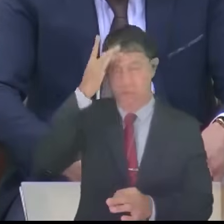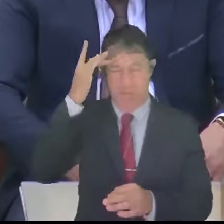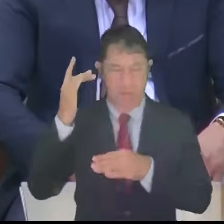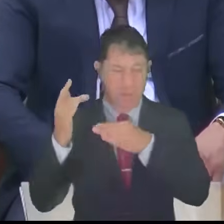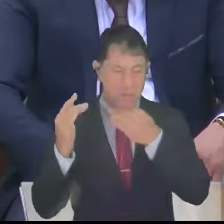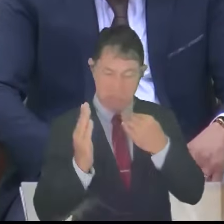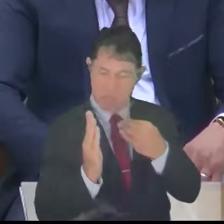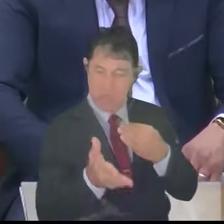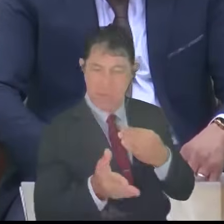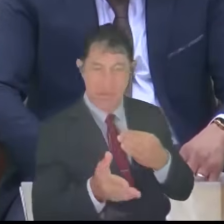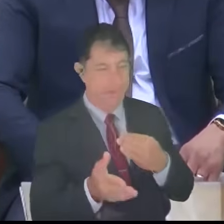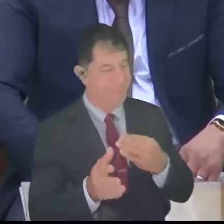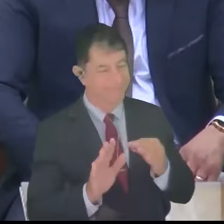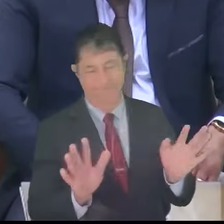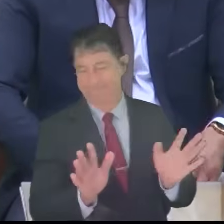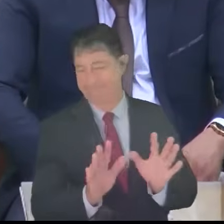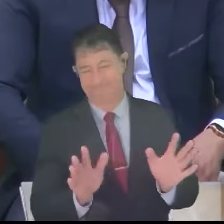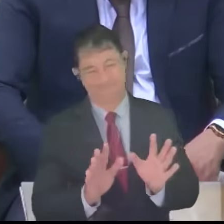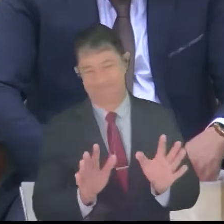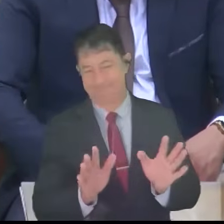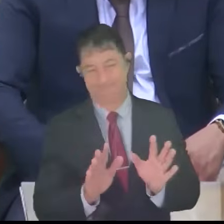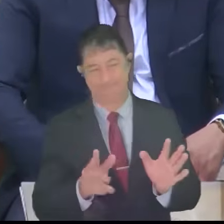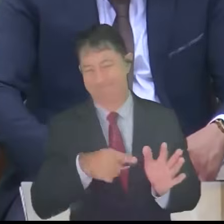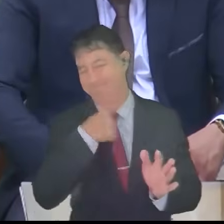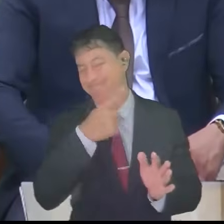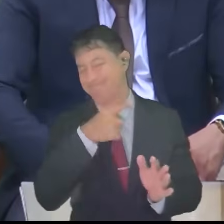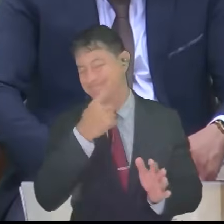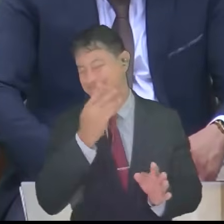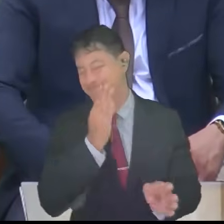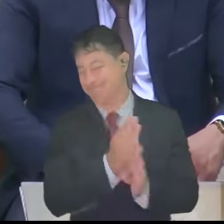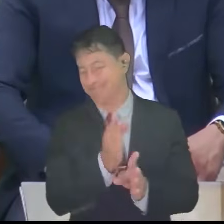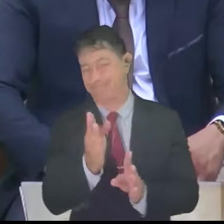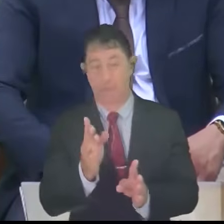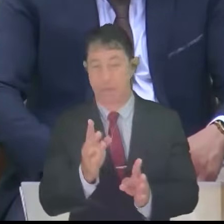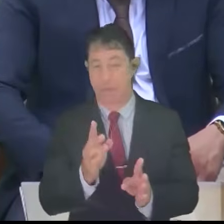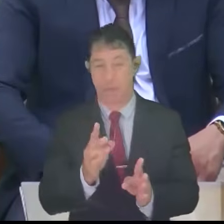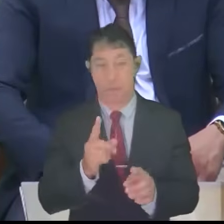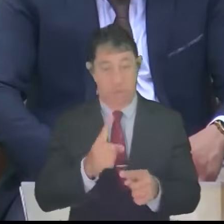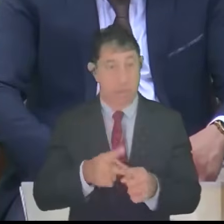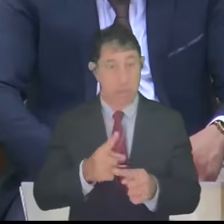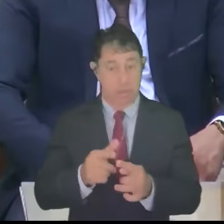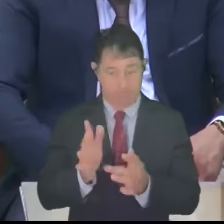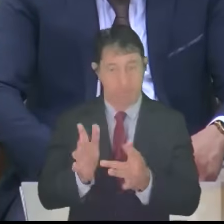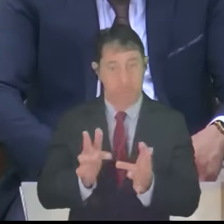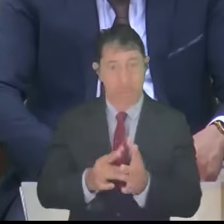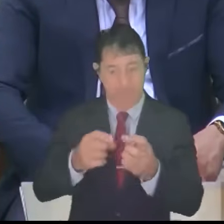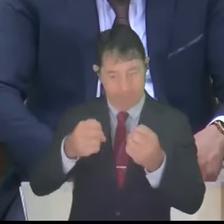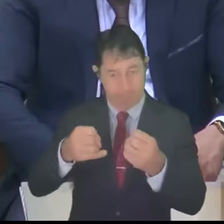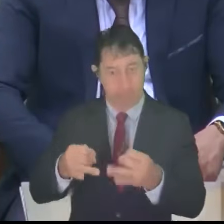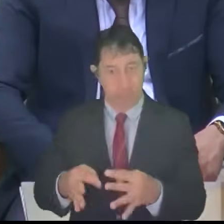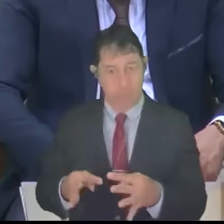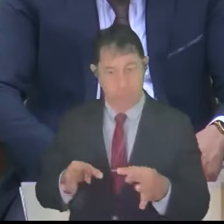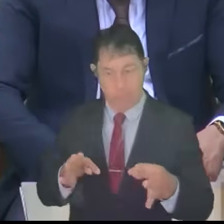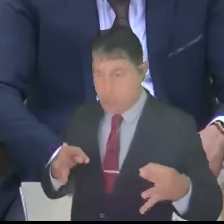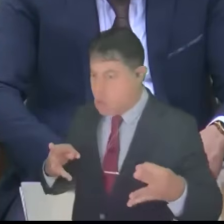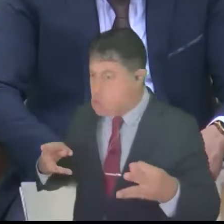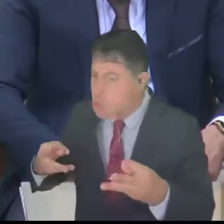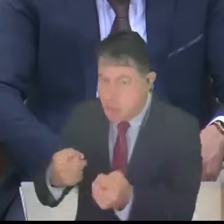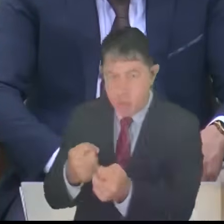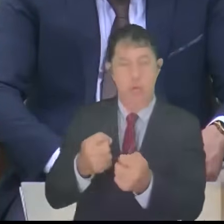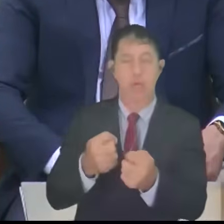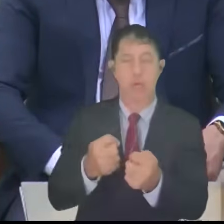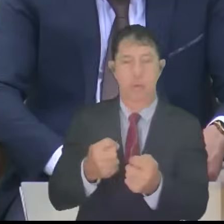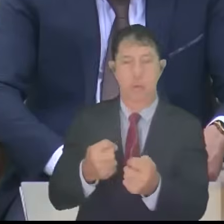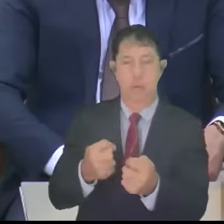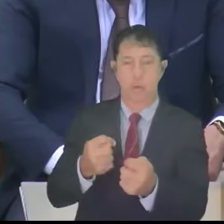disse: todas as coisas me foram entregues por meu Pai. Foi por isso que quando ele ressuscitou